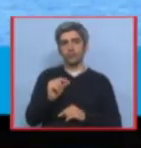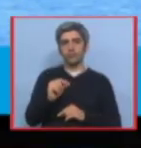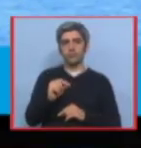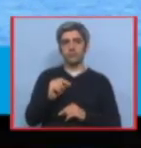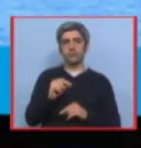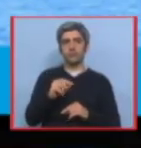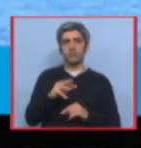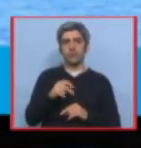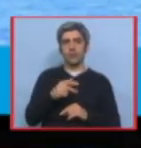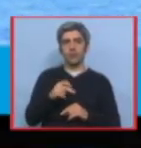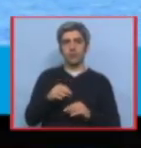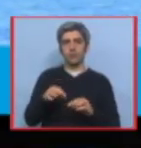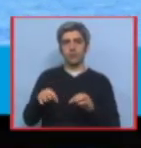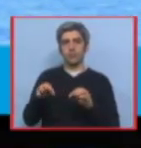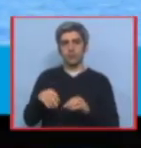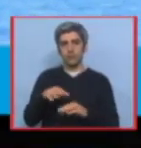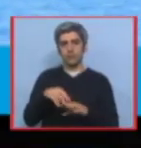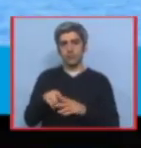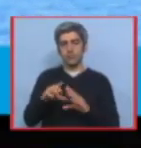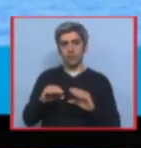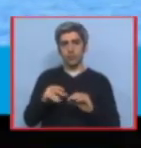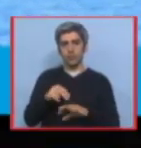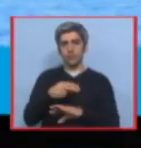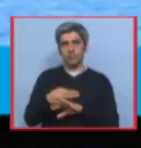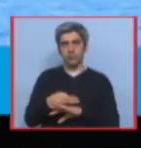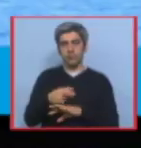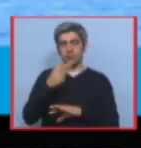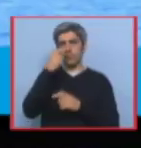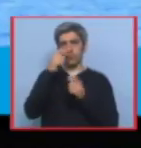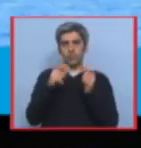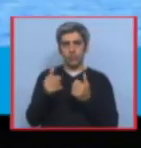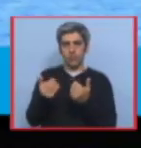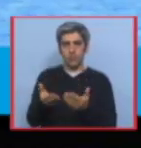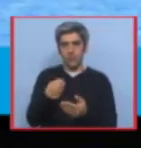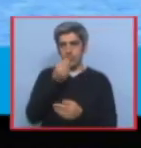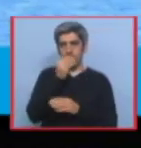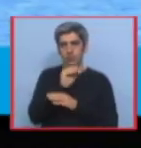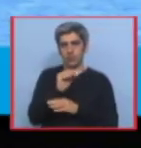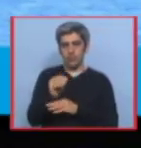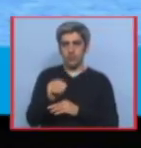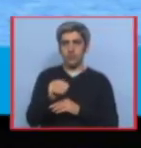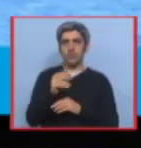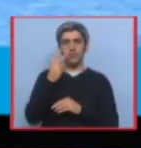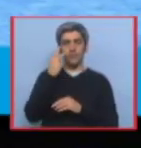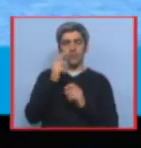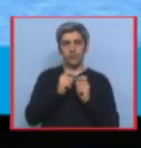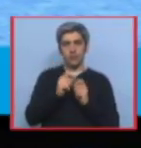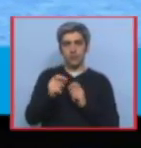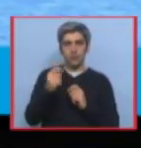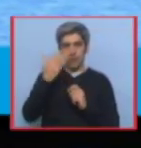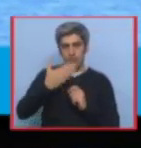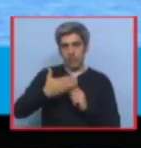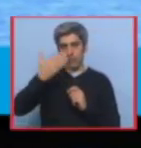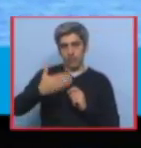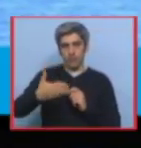de mato, faziam de colchão, as pessoas davam-lhe alimento e ali viveram durante alguns